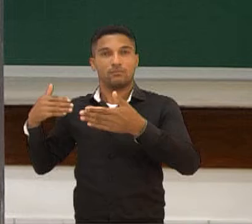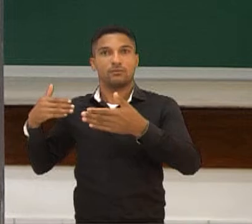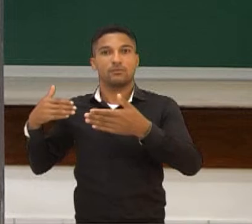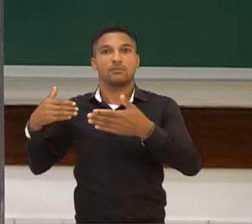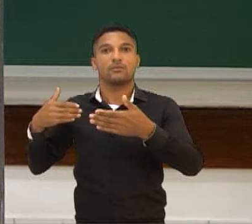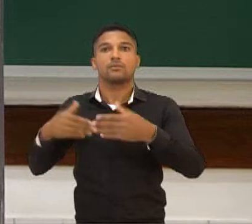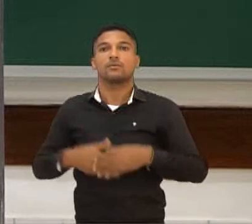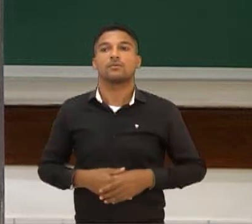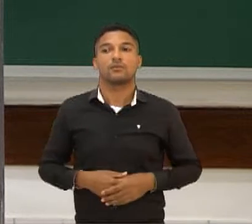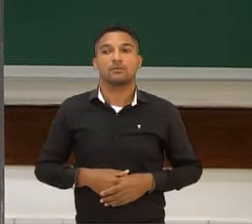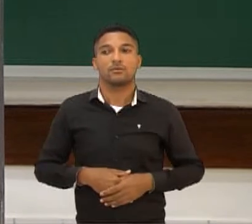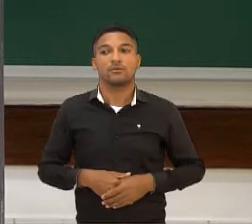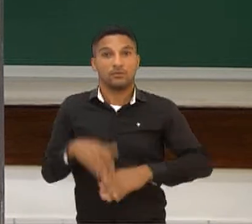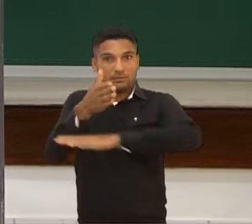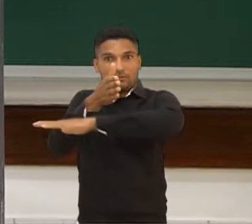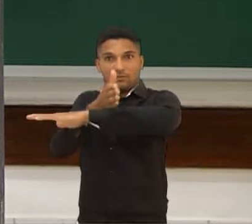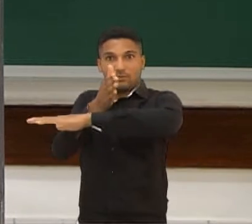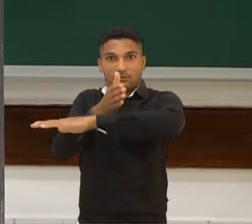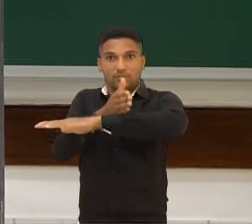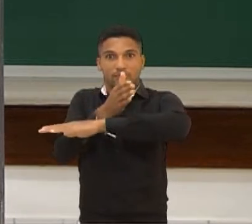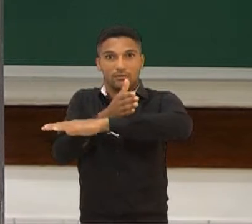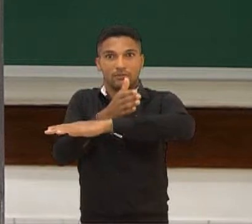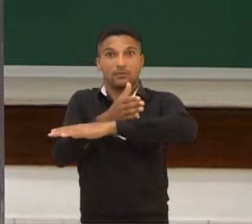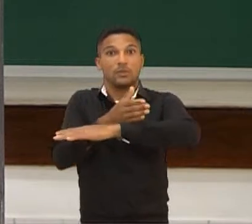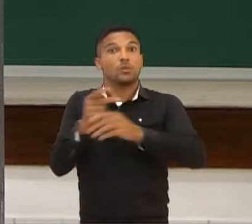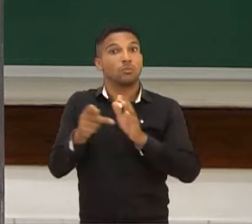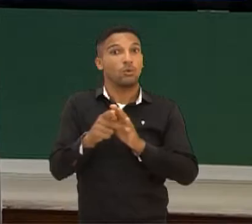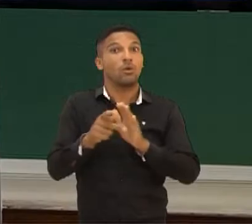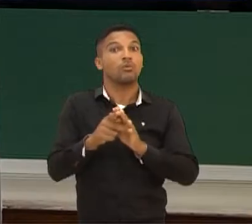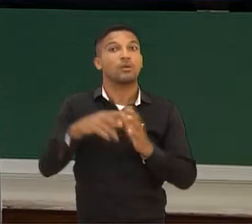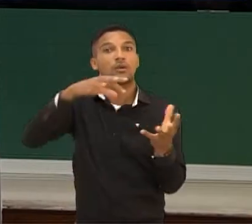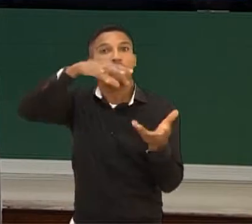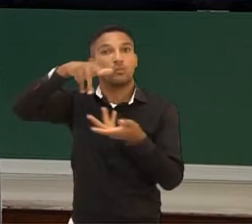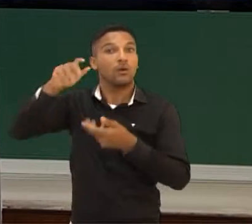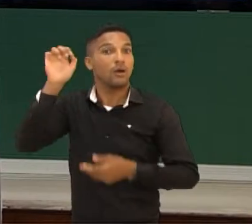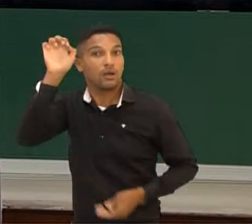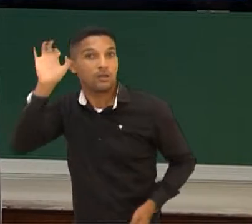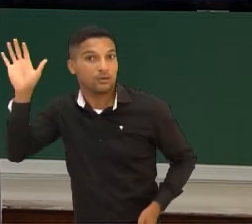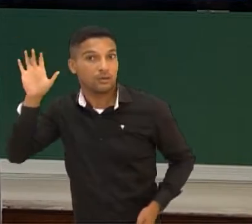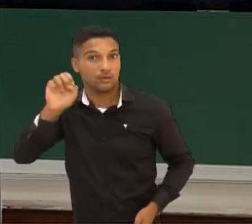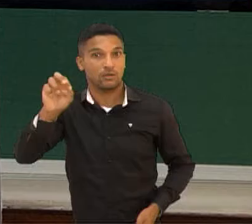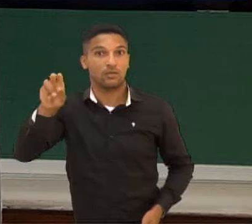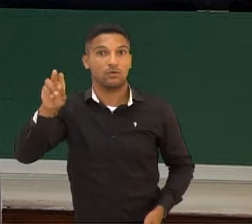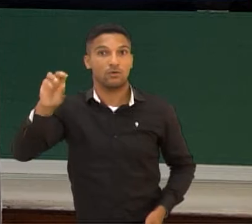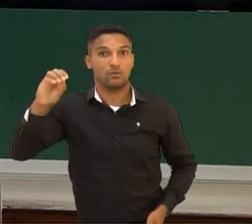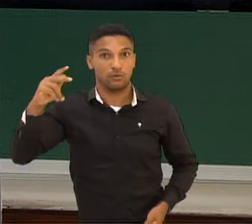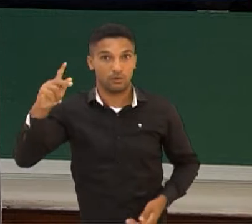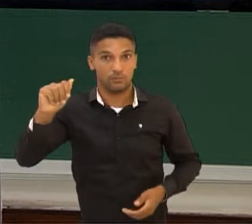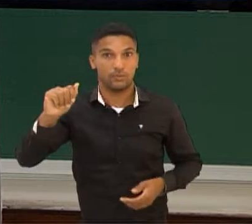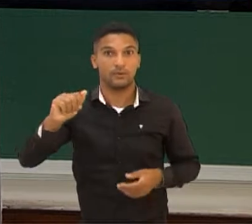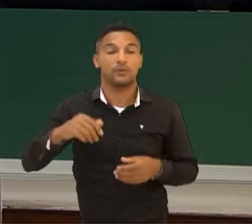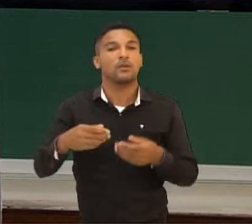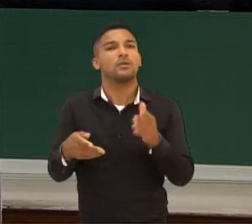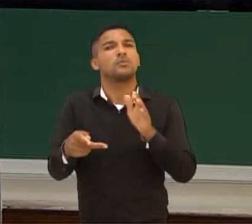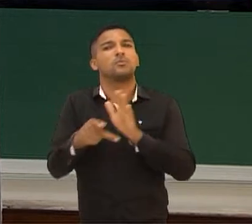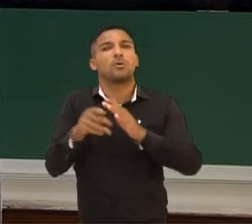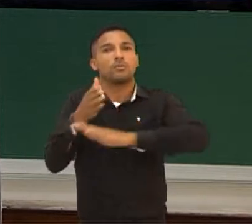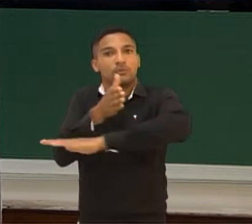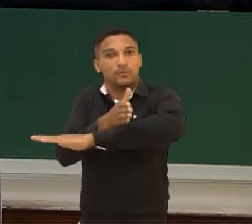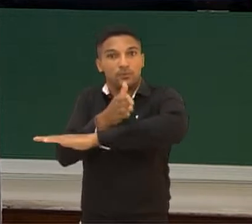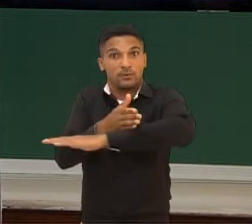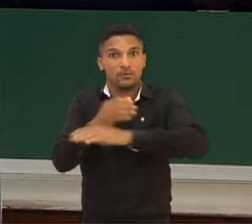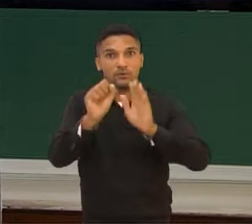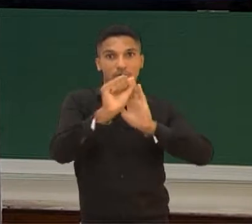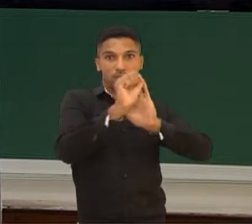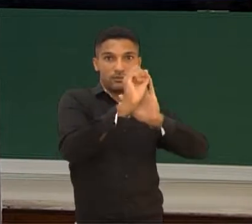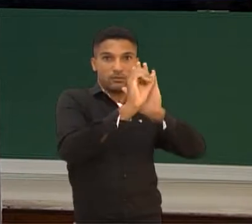Média, mas no continente europeu. Então, nós vimos que a Idade Média na Europa, ela vai ali entre os séculos V